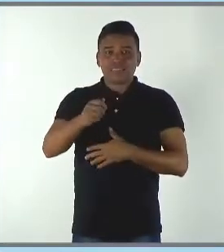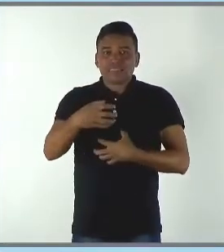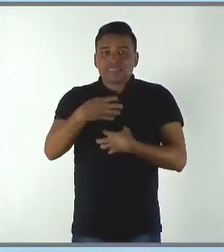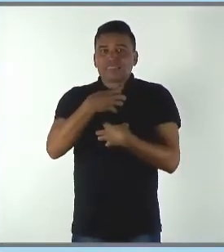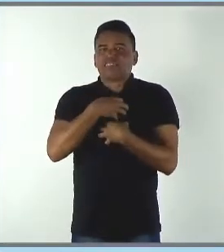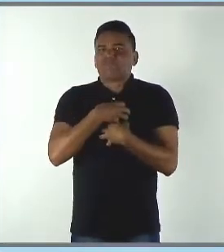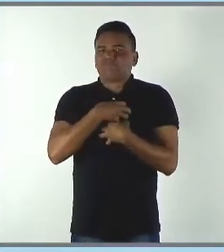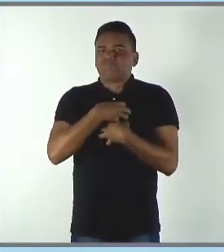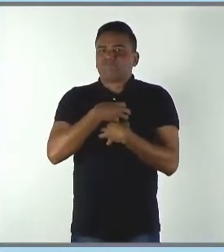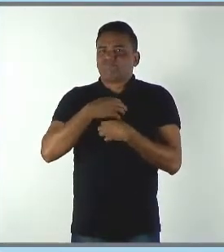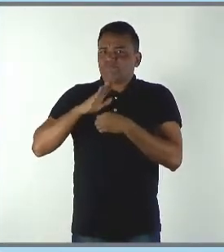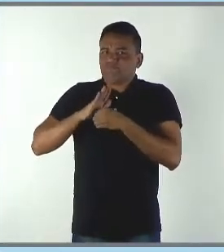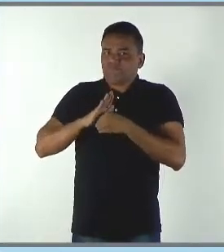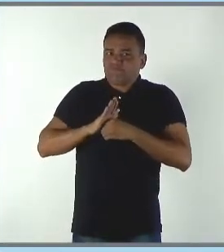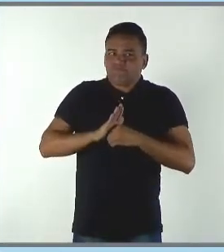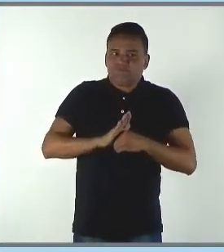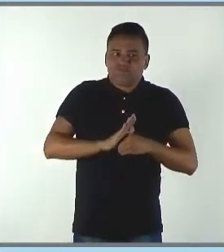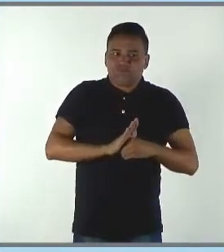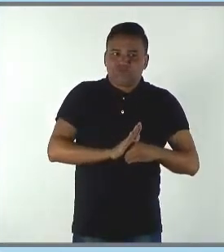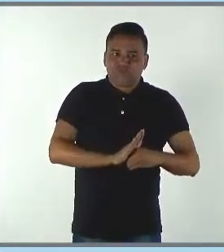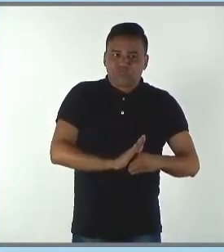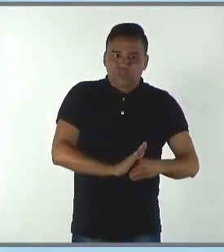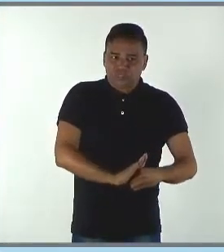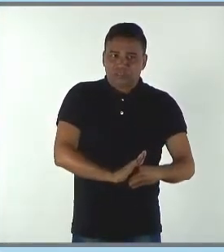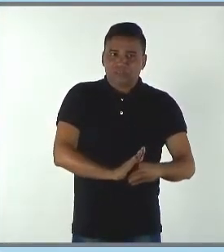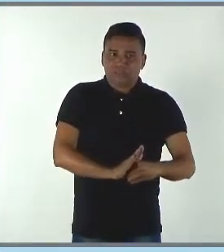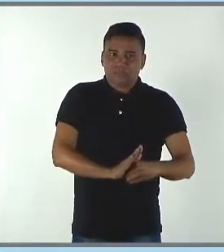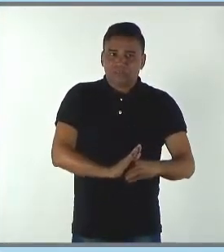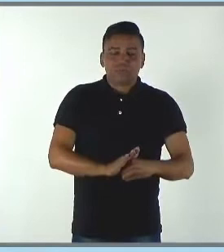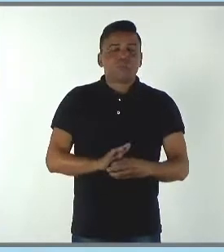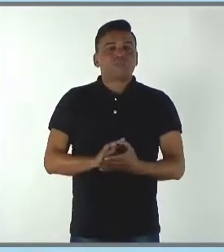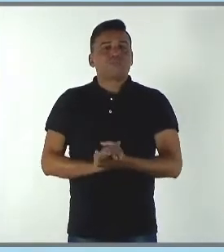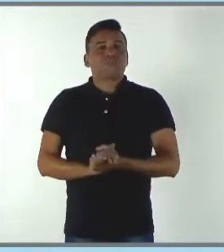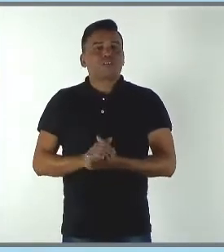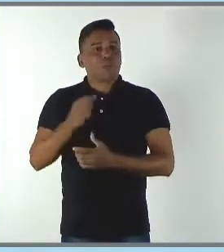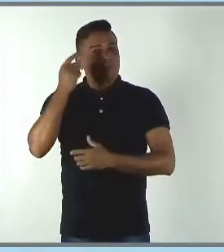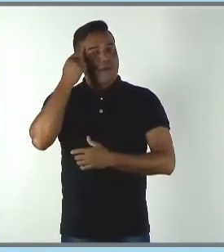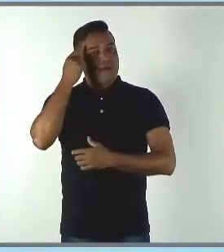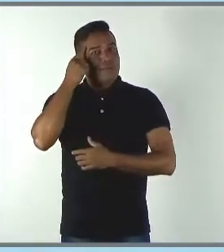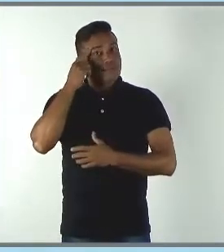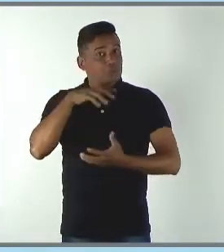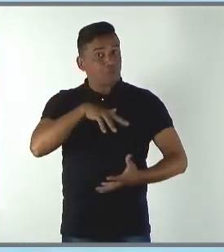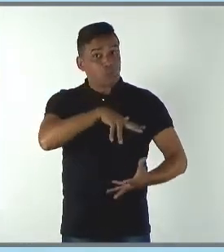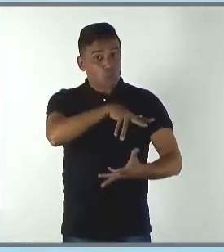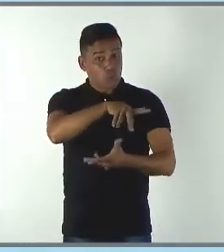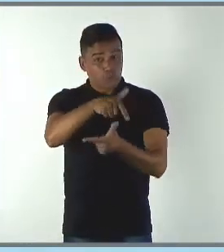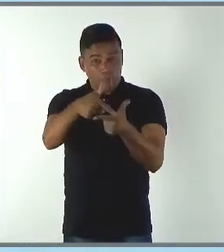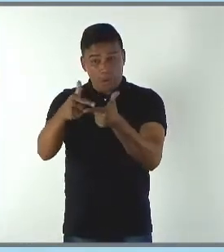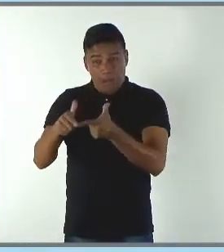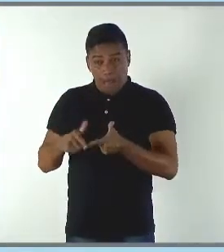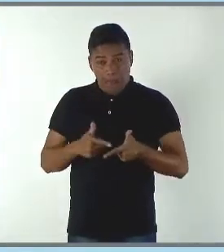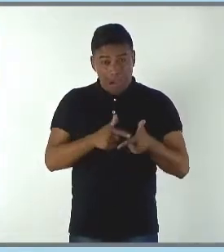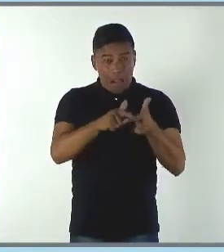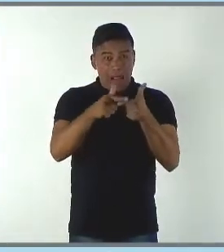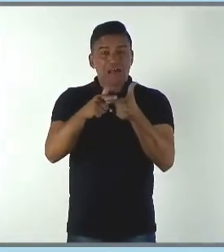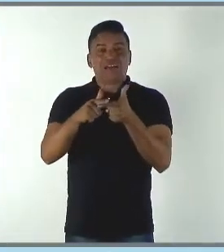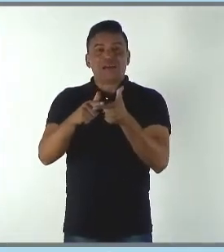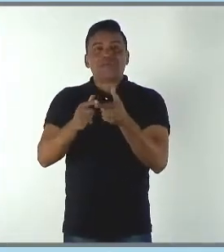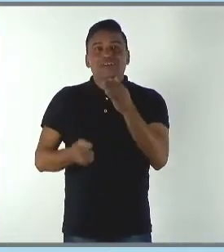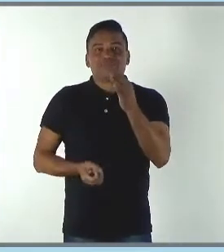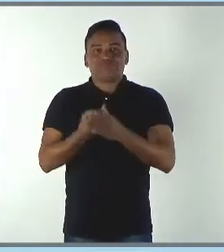pressão. Mas é aí, usando a lógica do pensamento do Tremor, né, quando esse mundo está caótico, é que ela está se